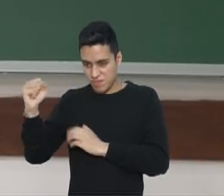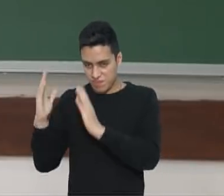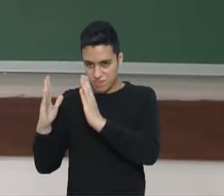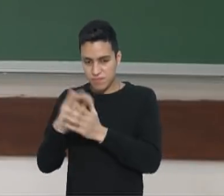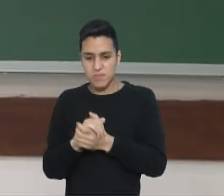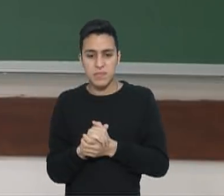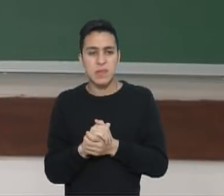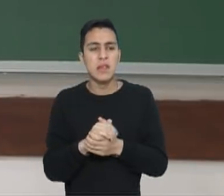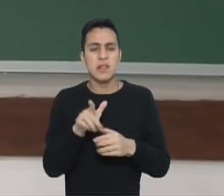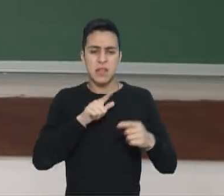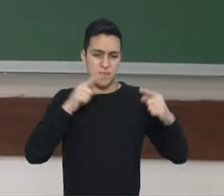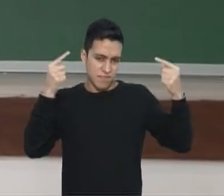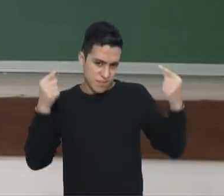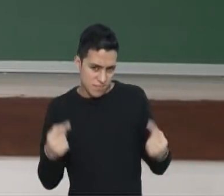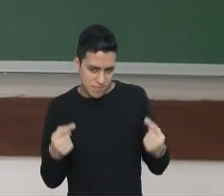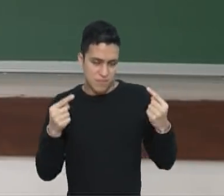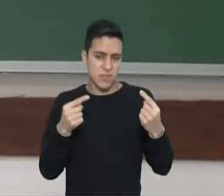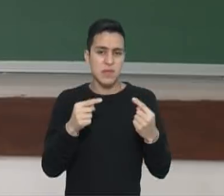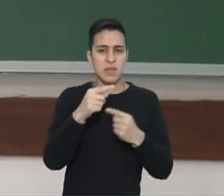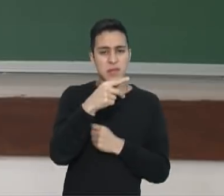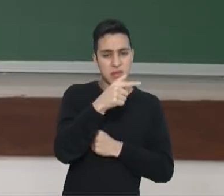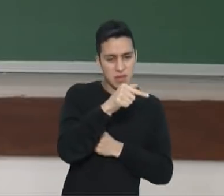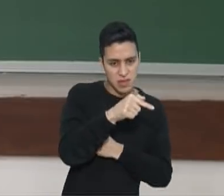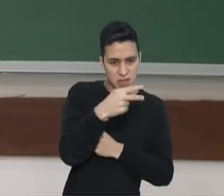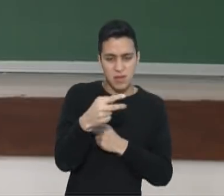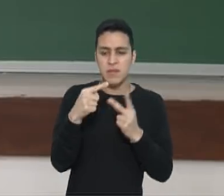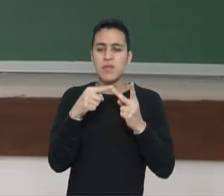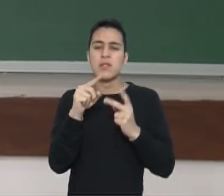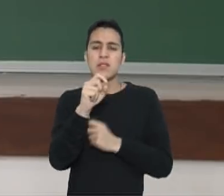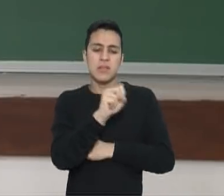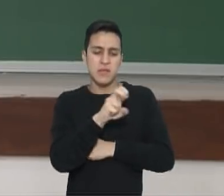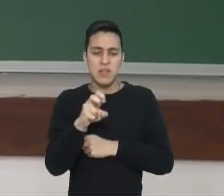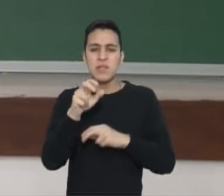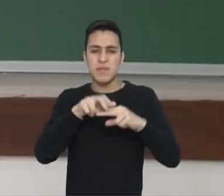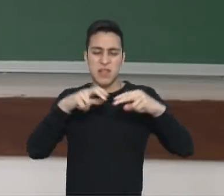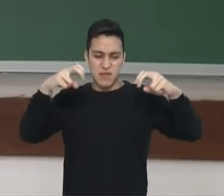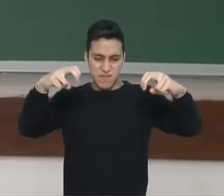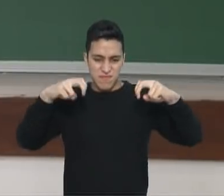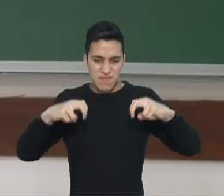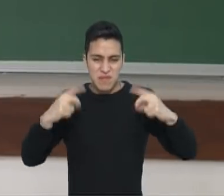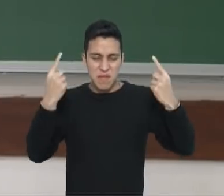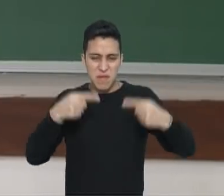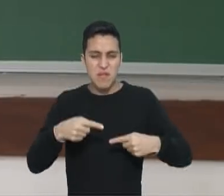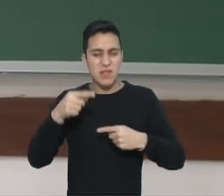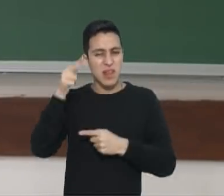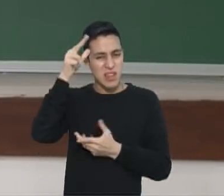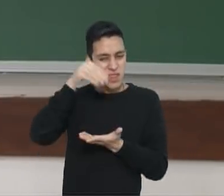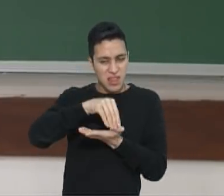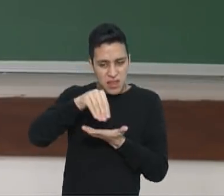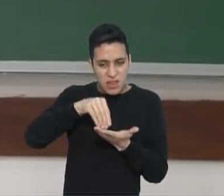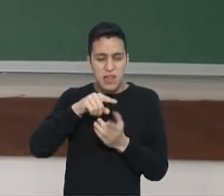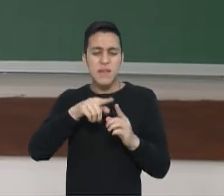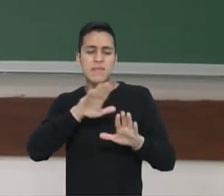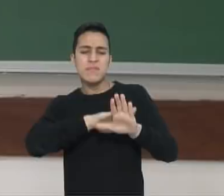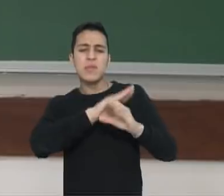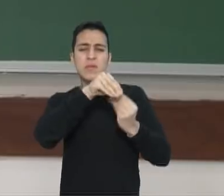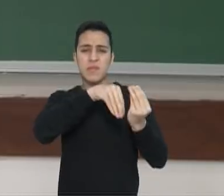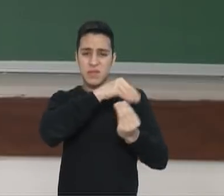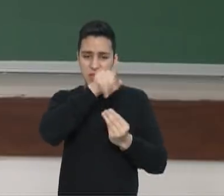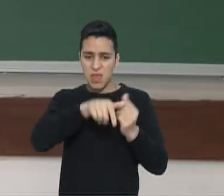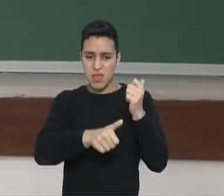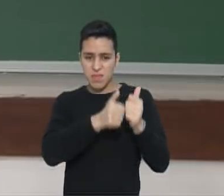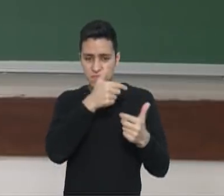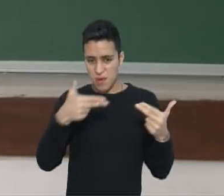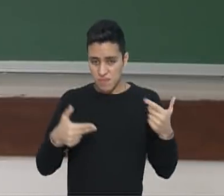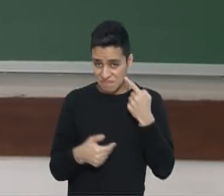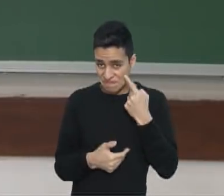xadrez em 72 e uma em 85. É assim que nós vamos analisar esse período da Guerra Fria implicada nos